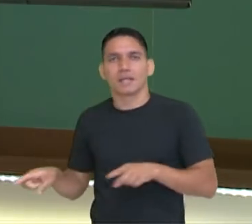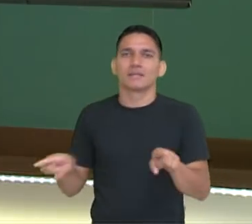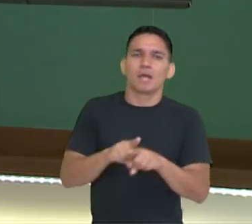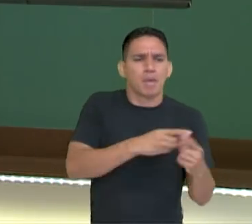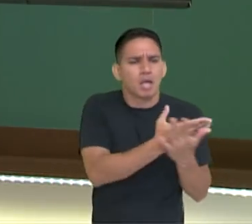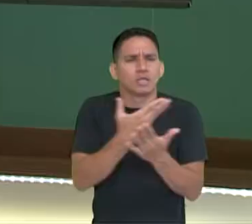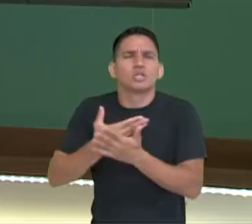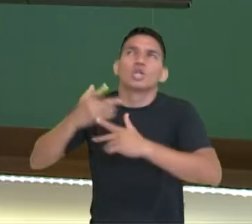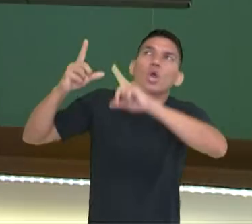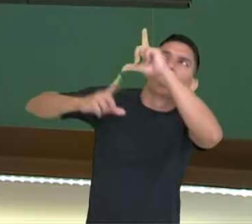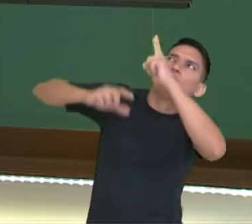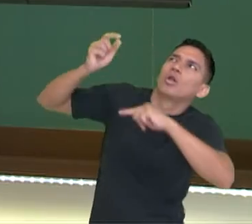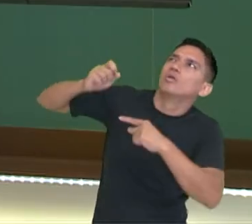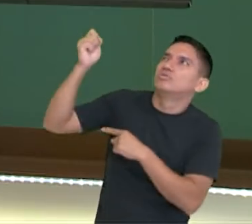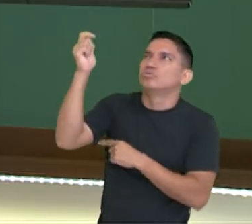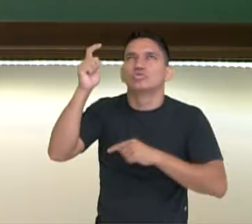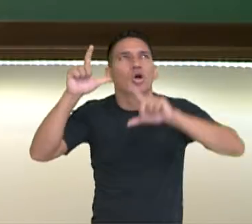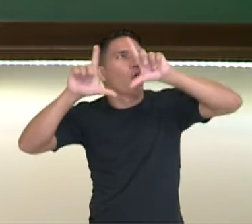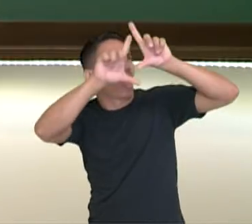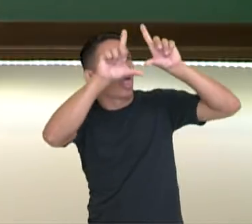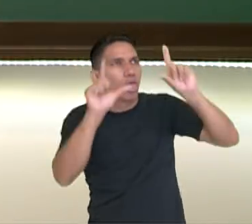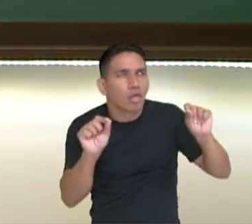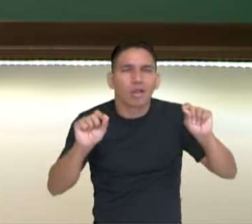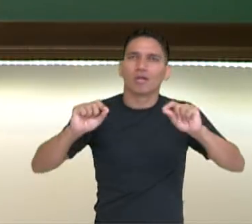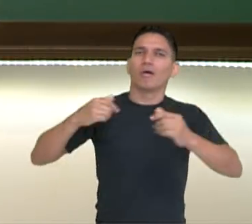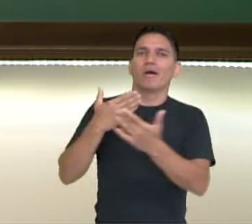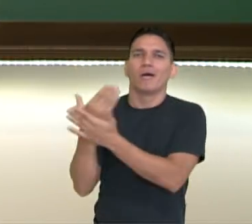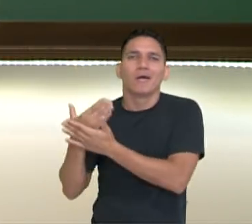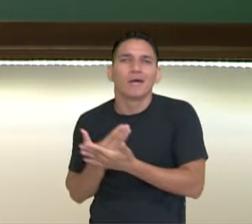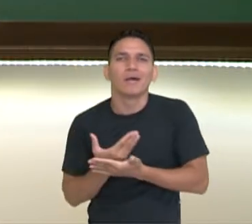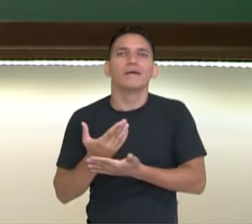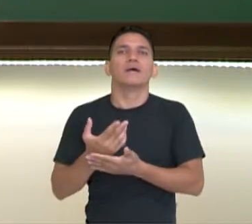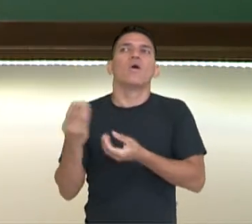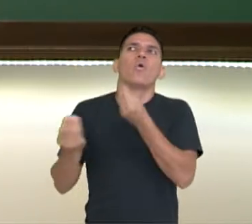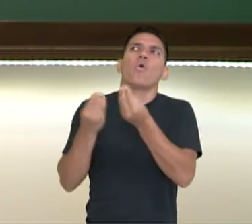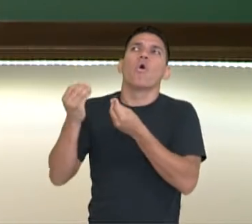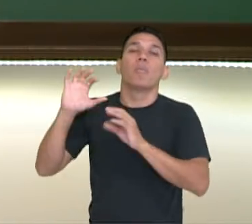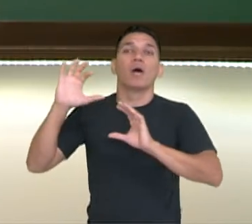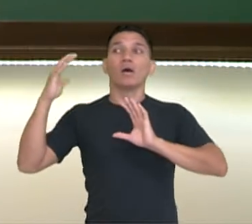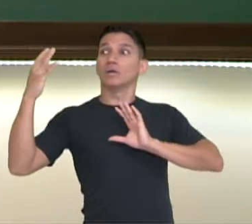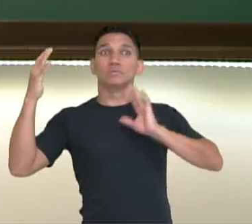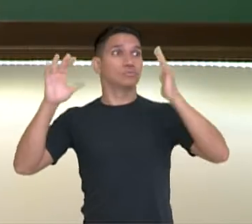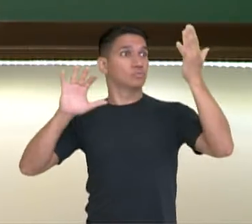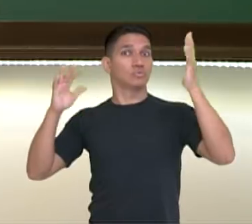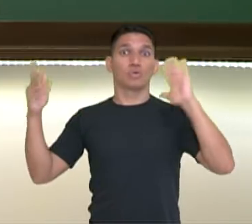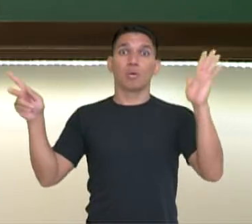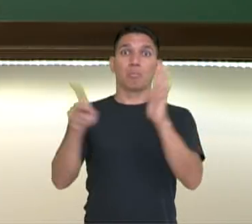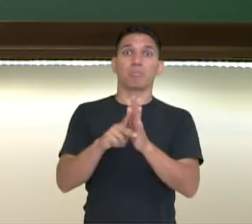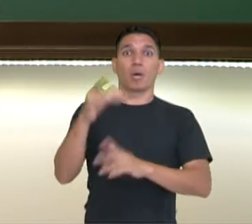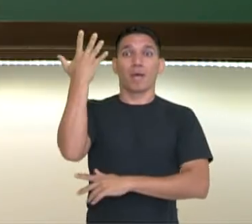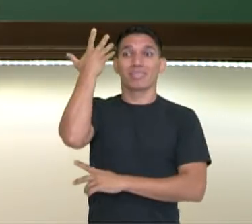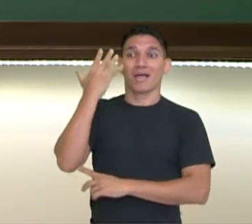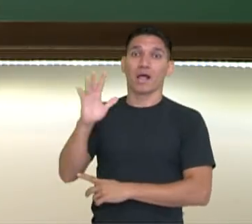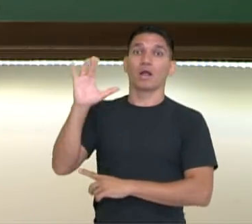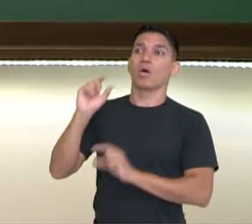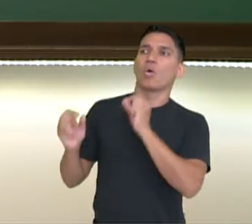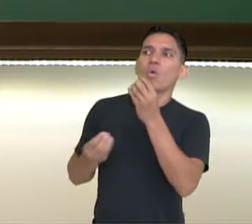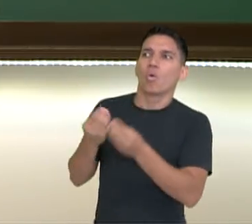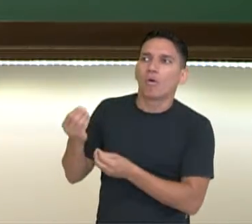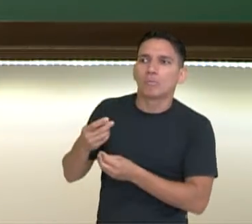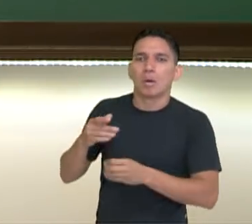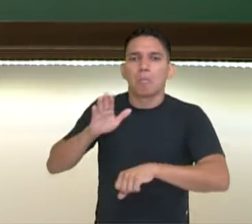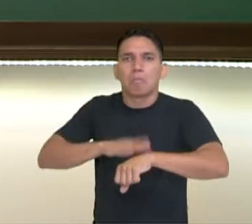estudo dos astros, sempre procurando o quê? Você prever os fenômenos da natureza, períodos de seca,